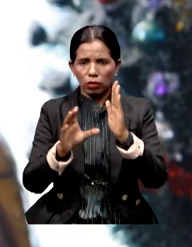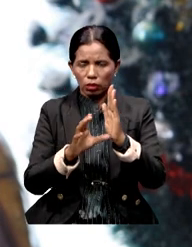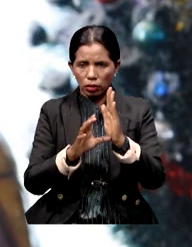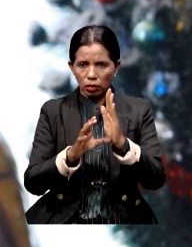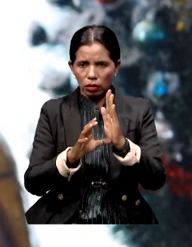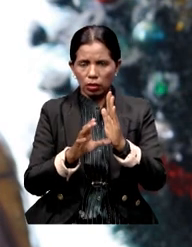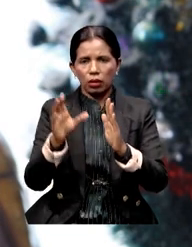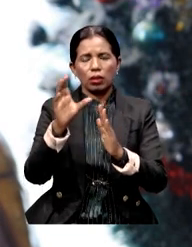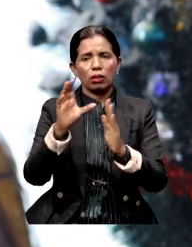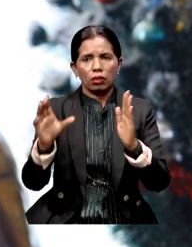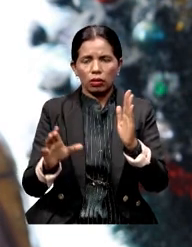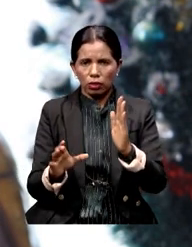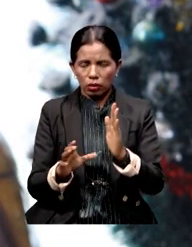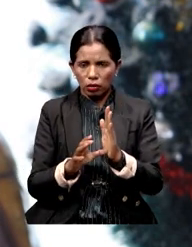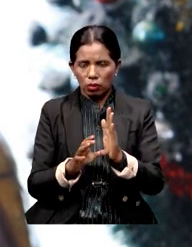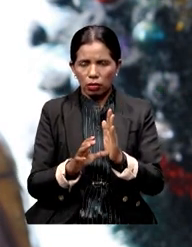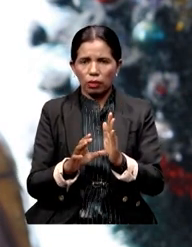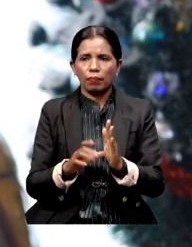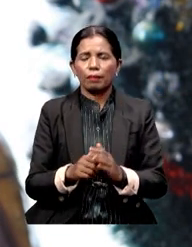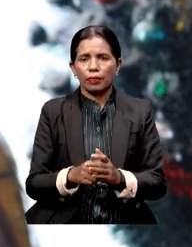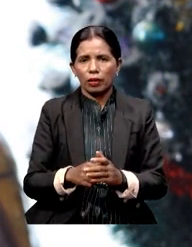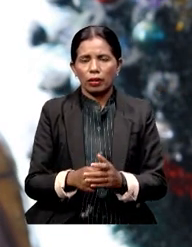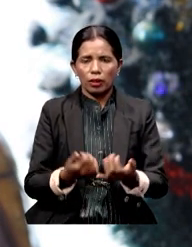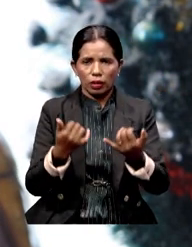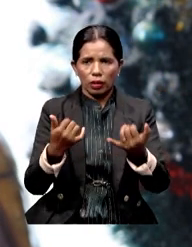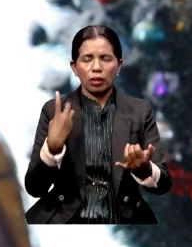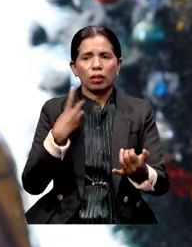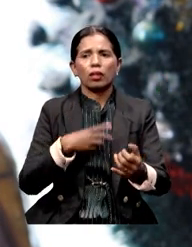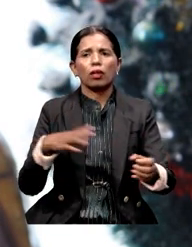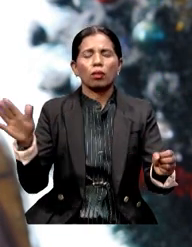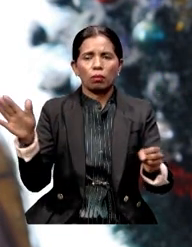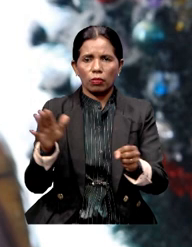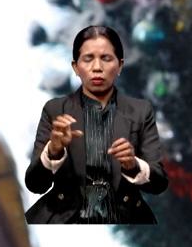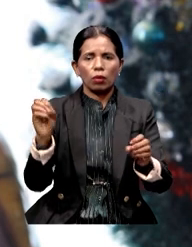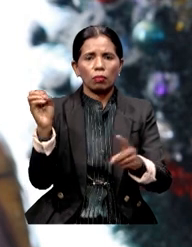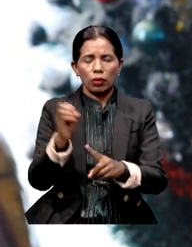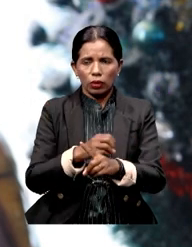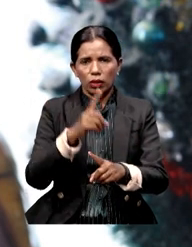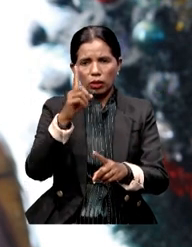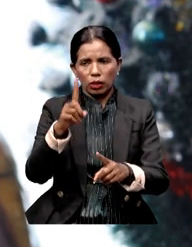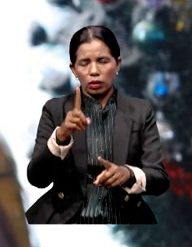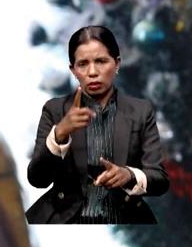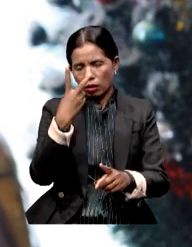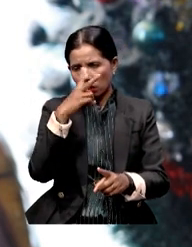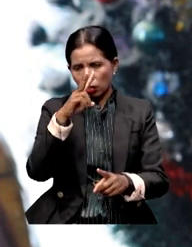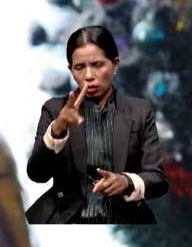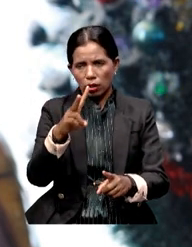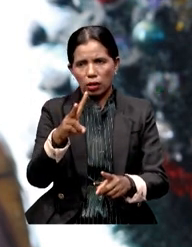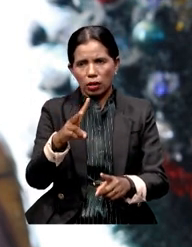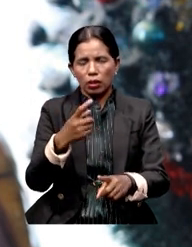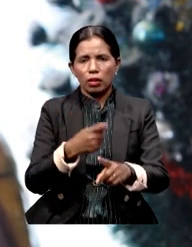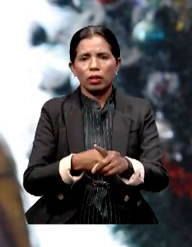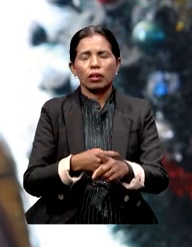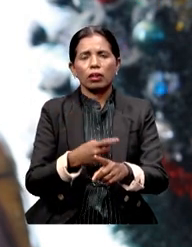o itania constituição. Então ainda né, saiu oportunidade ida, bau hareis um momento ida e neve